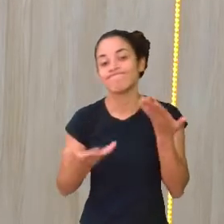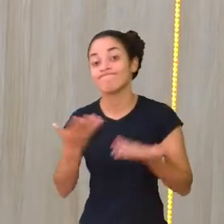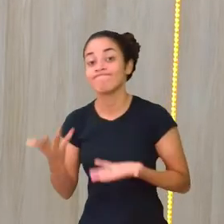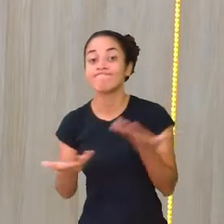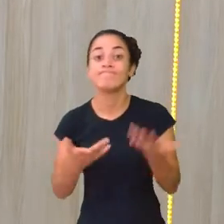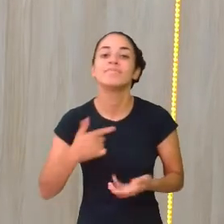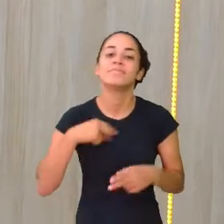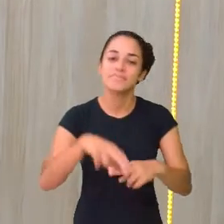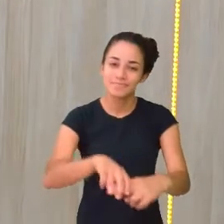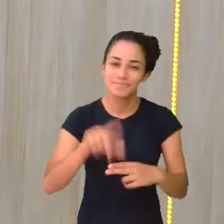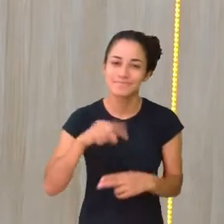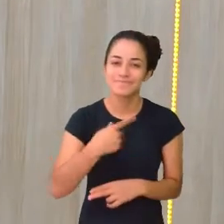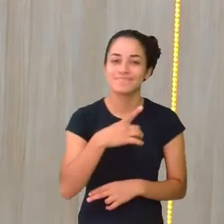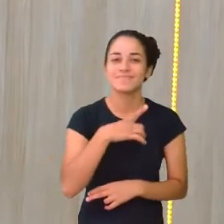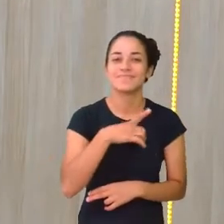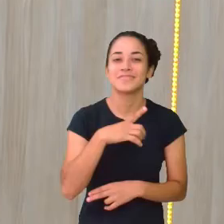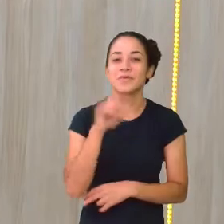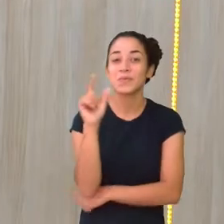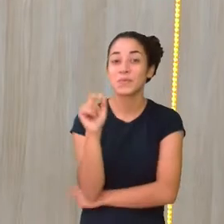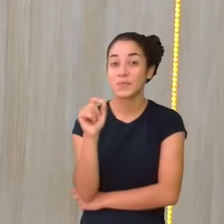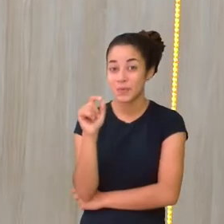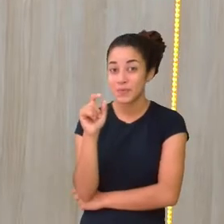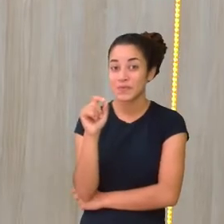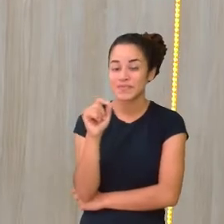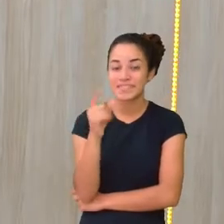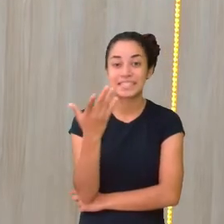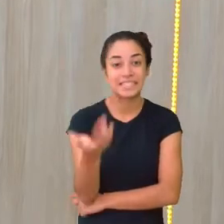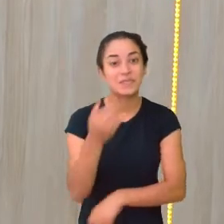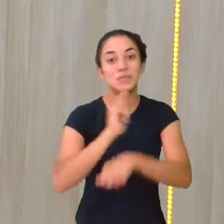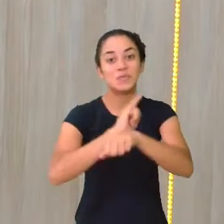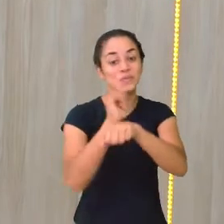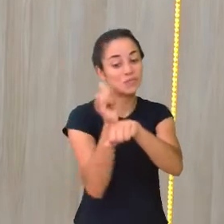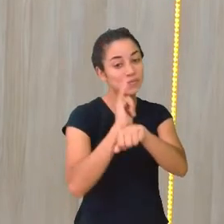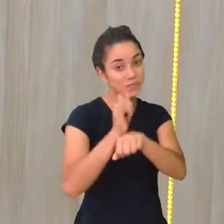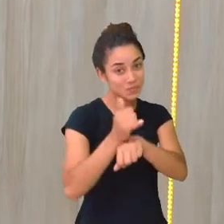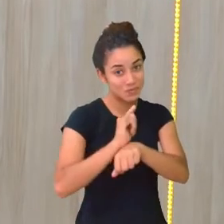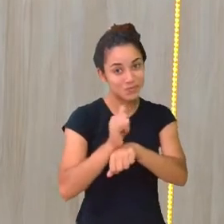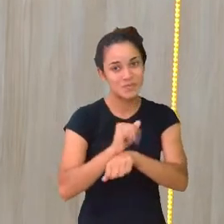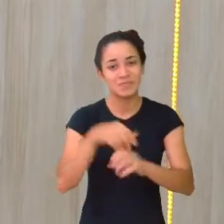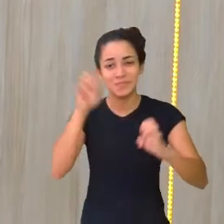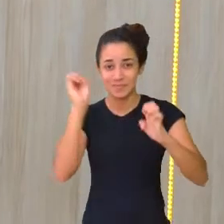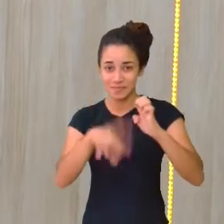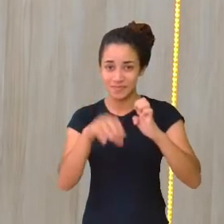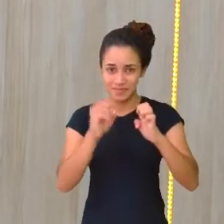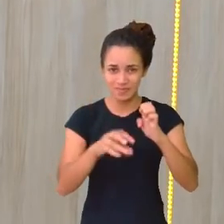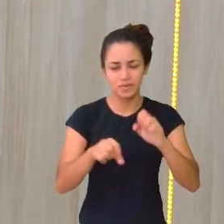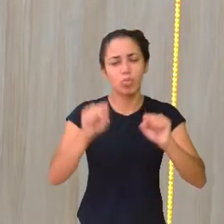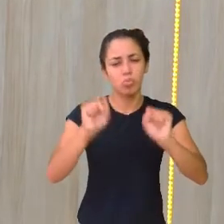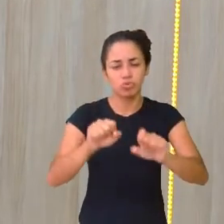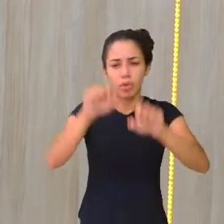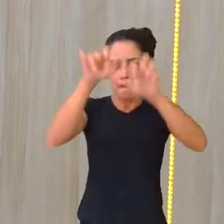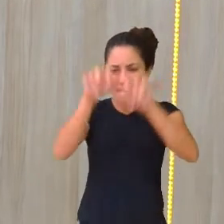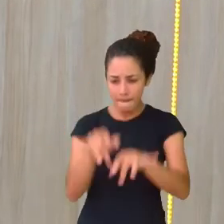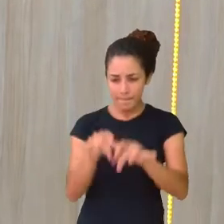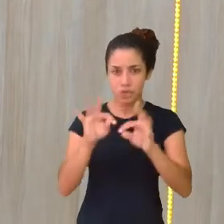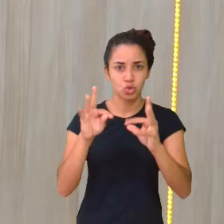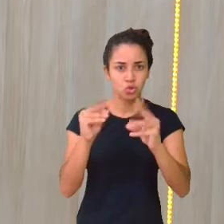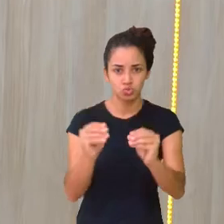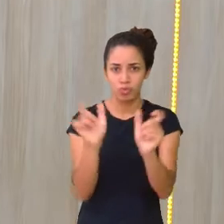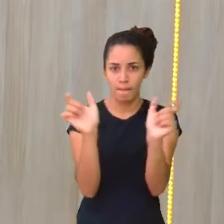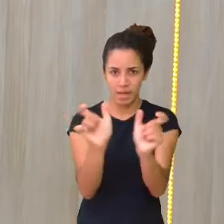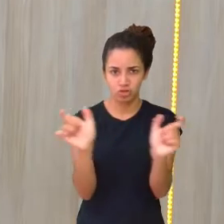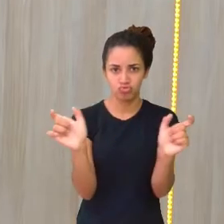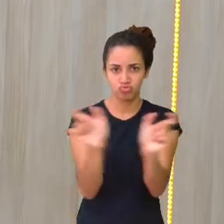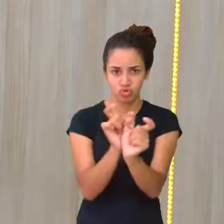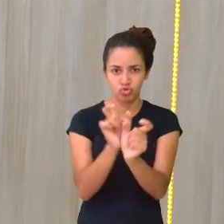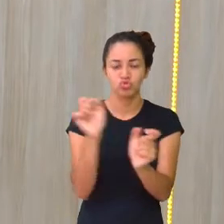Por isso que nós temos o quê? A nossa plataforma no YouTube, o Educa Recife, pesquisa lá tudo junto, você encontra o